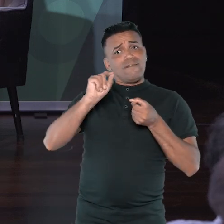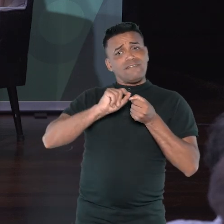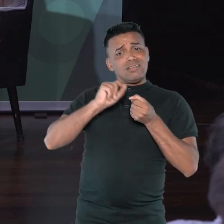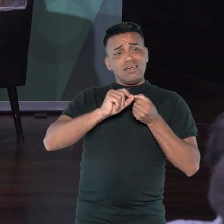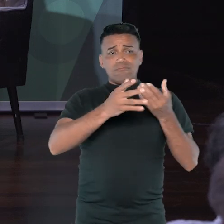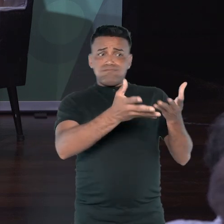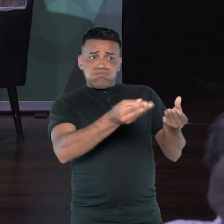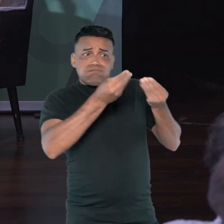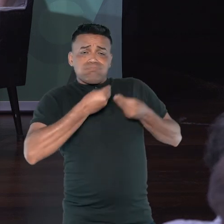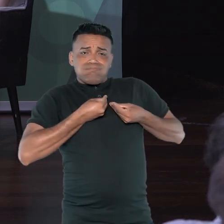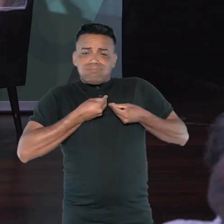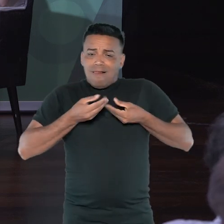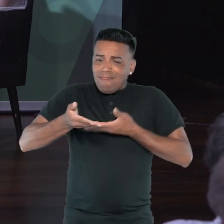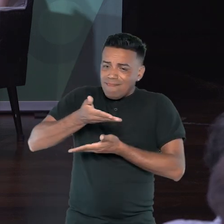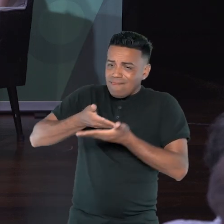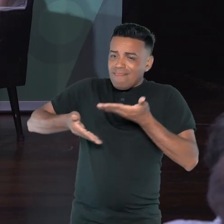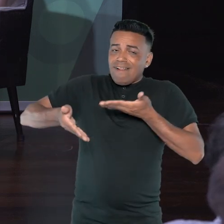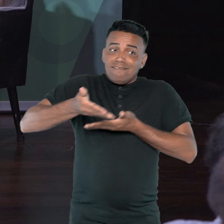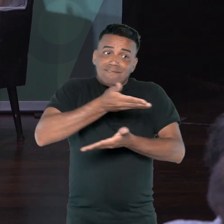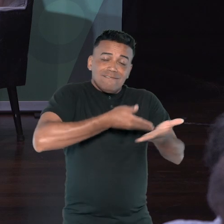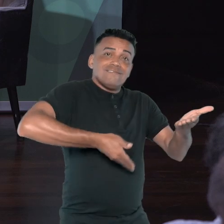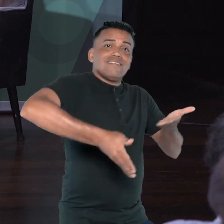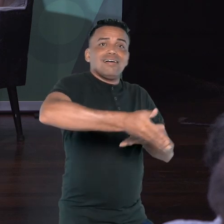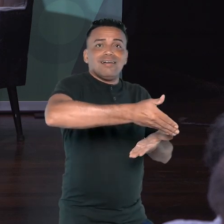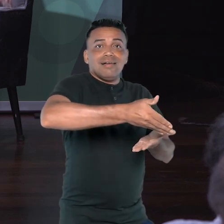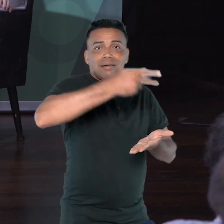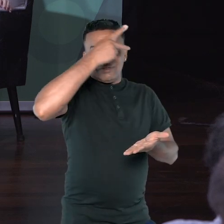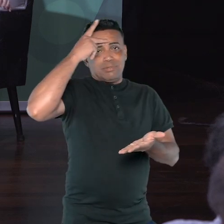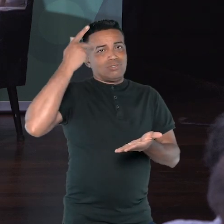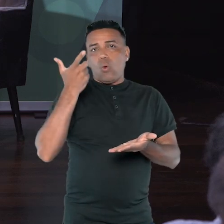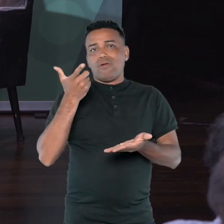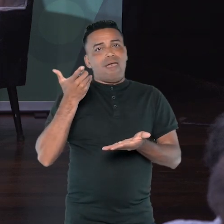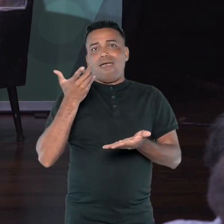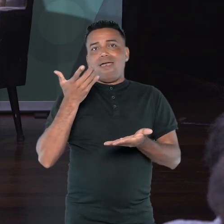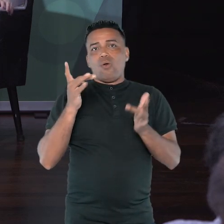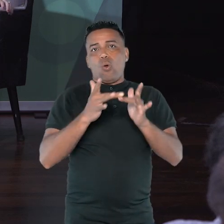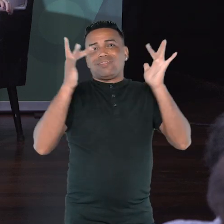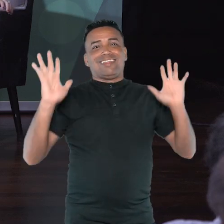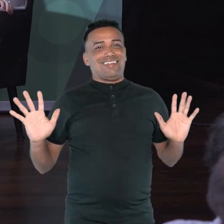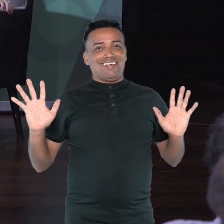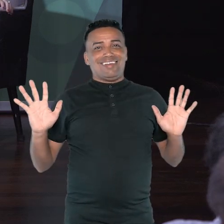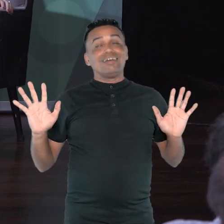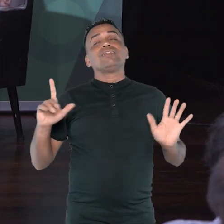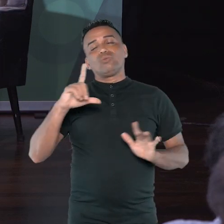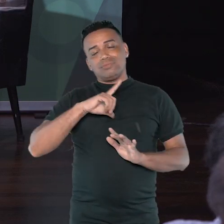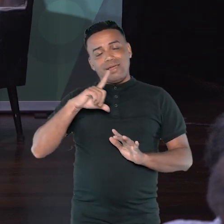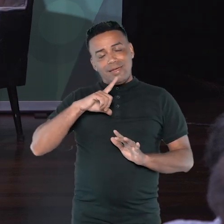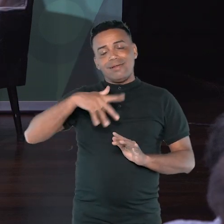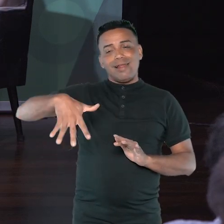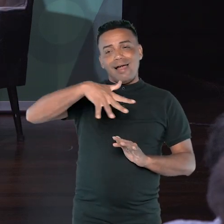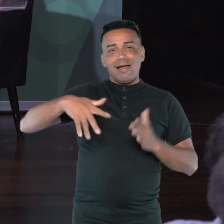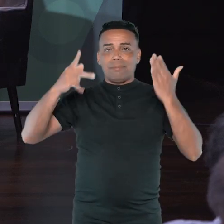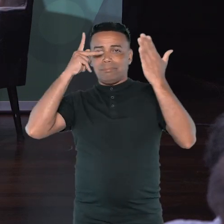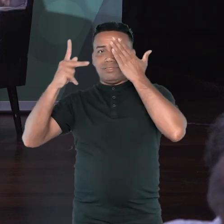esses caquinhos. A gente dá dignidade para aquilo que ninguém quer lidar, né? Então, tem algo aí que a psicanálise